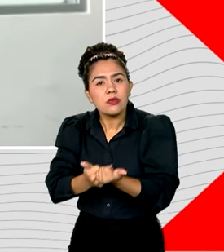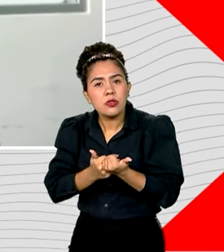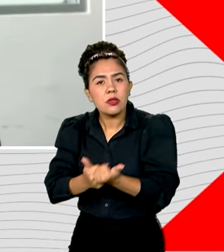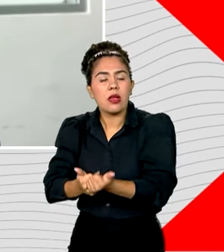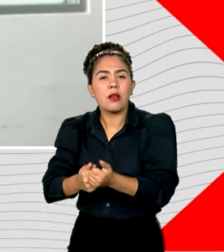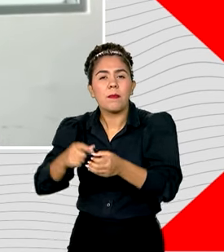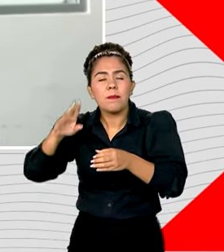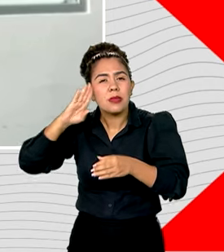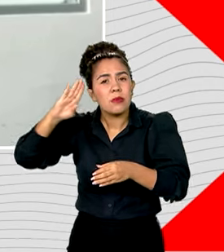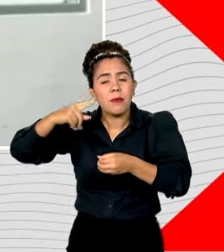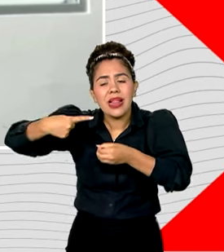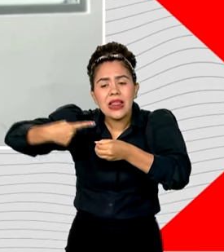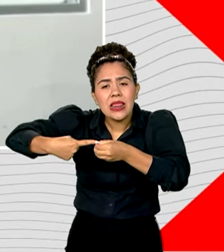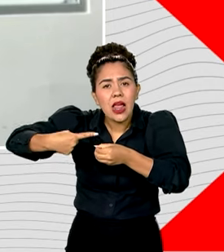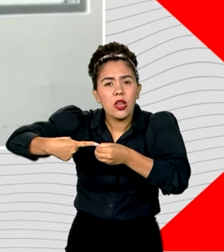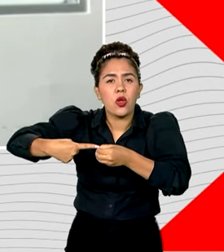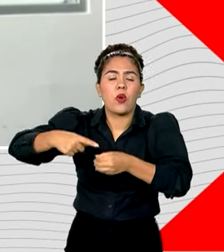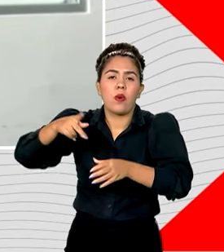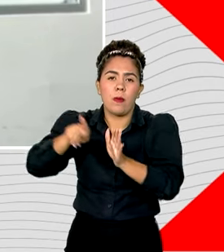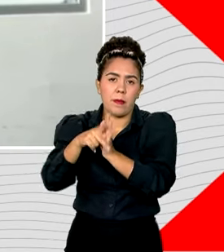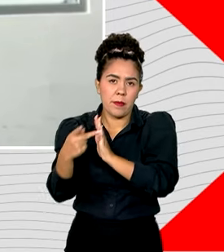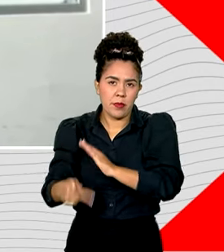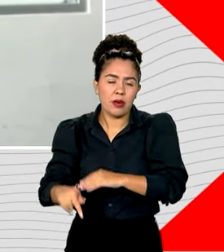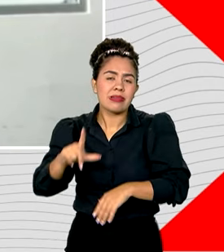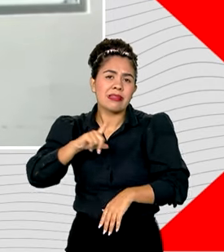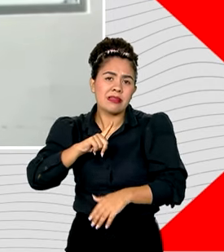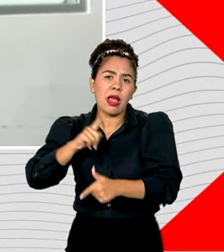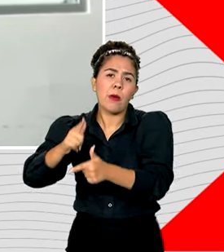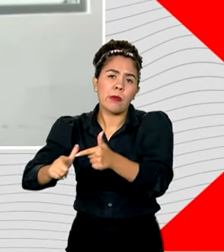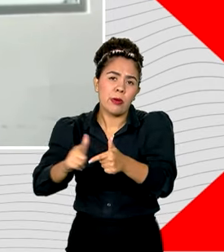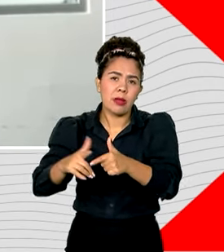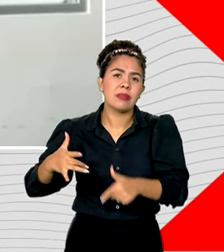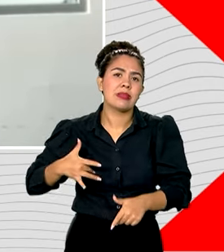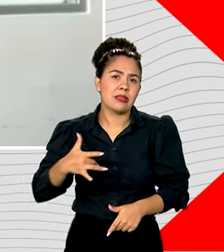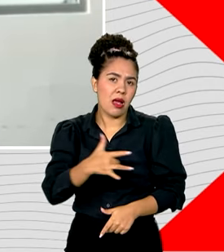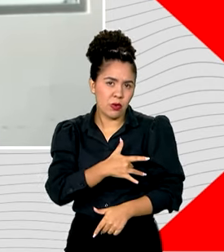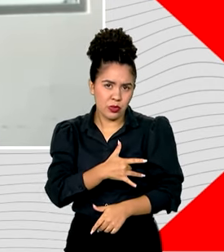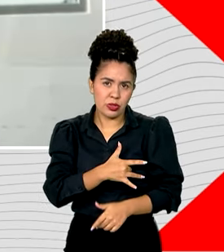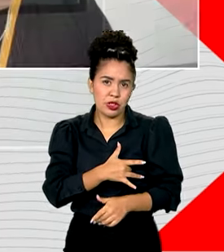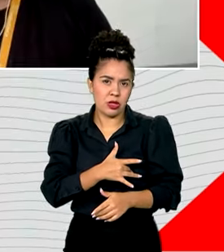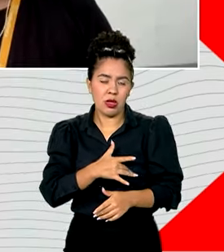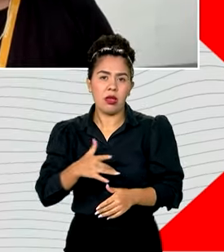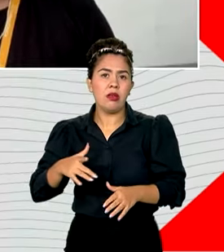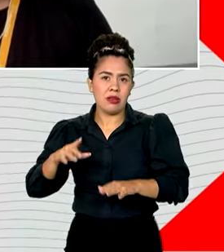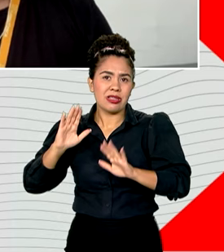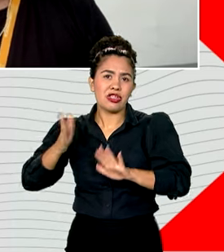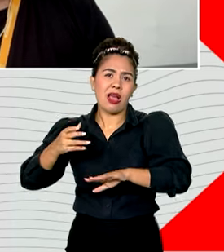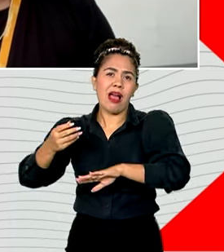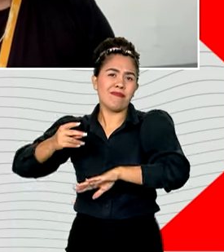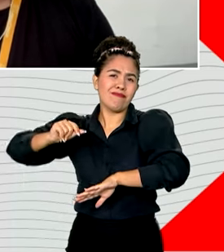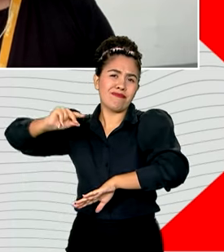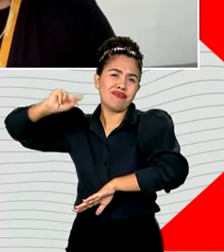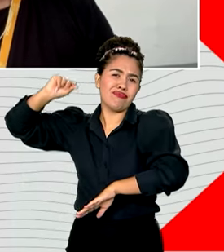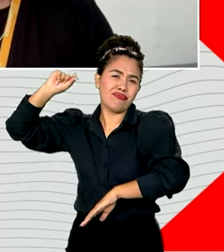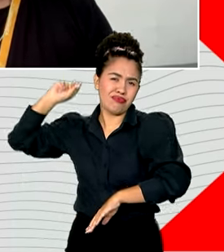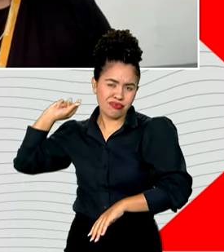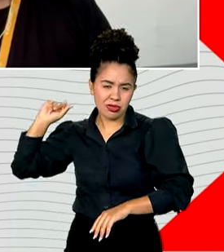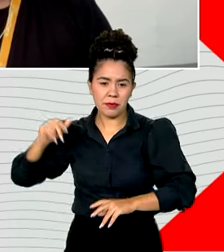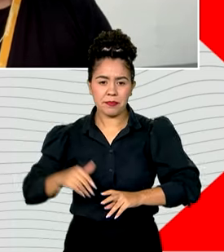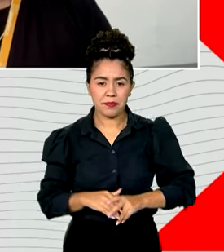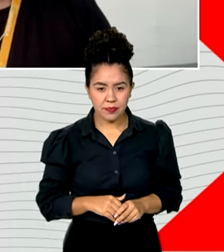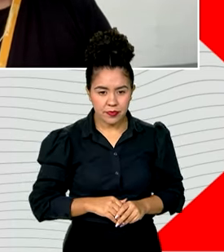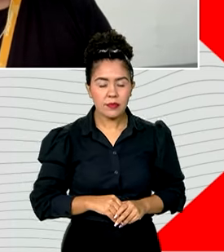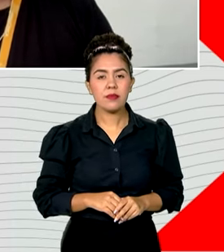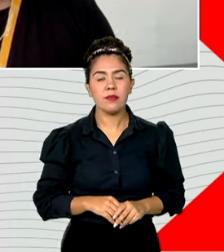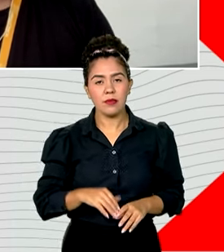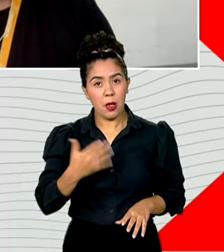interior do Estado do Amazonas que a gente sabe que tem problemas de saúde e não é de hoje Ministro eh Bom dia Patrick bom começo